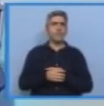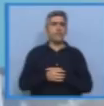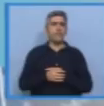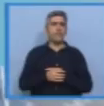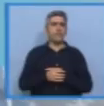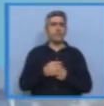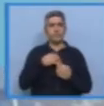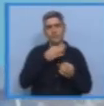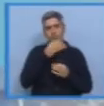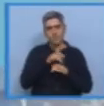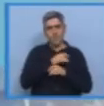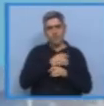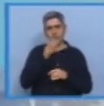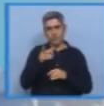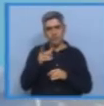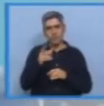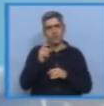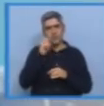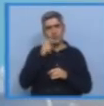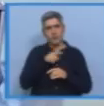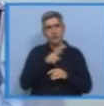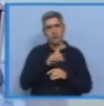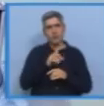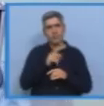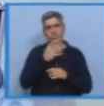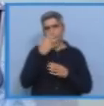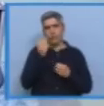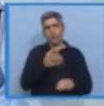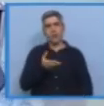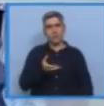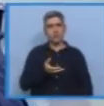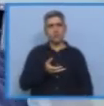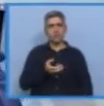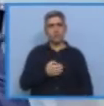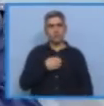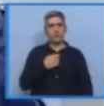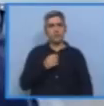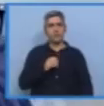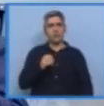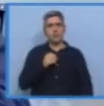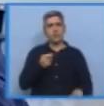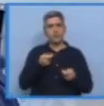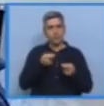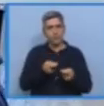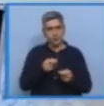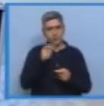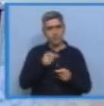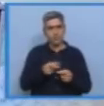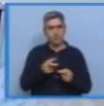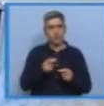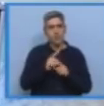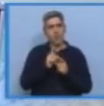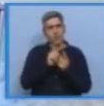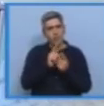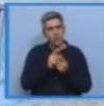Eu acabei por falar com o médico, que nos demos conta que ele se sentia abandonado. Sentia que nos estavam a investir nele no sentido de